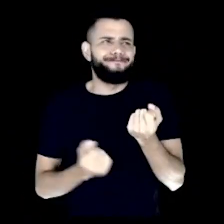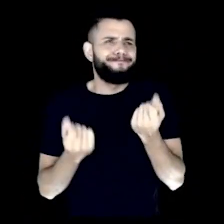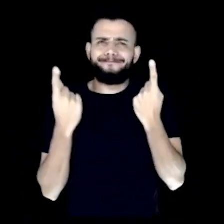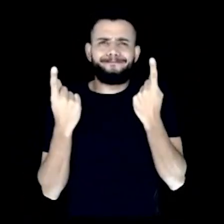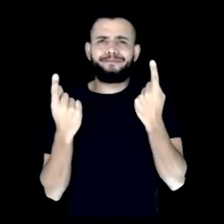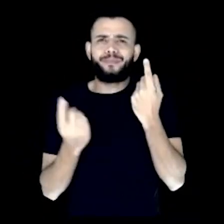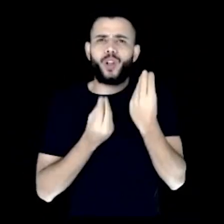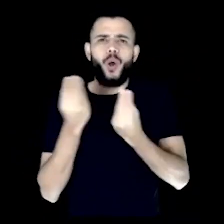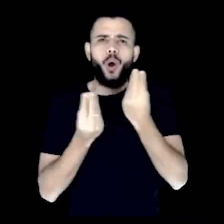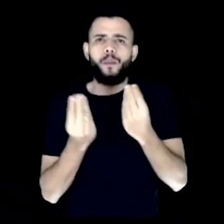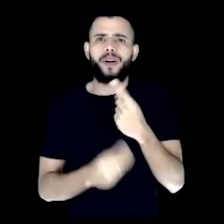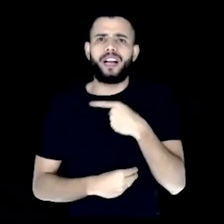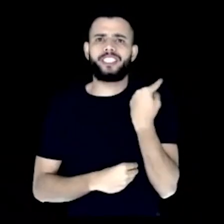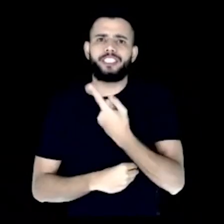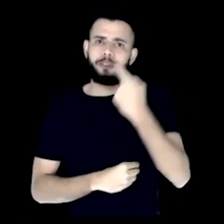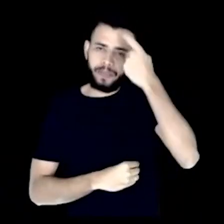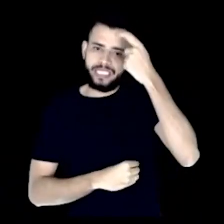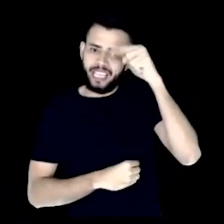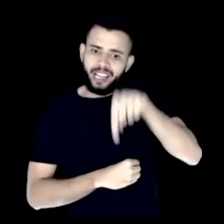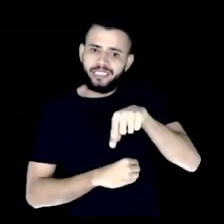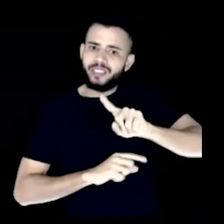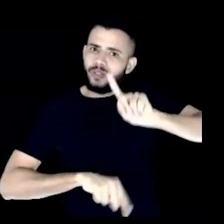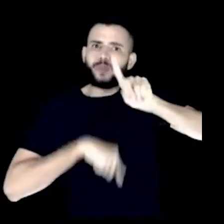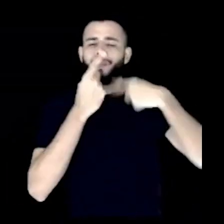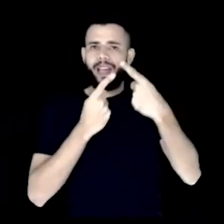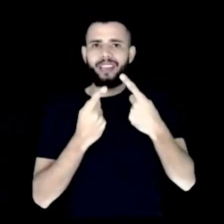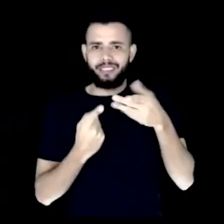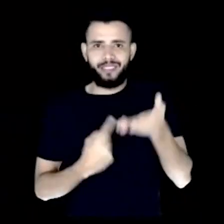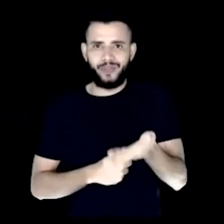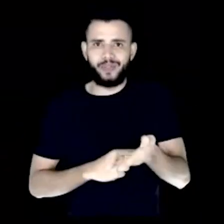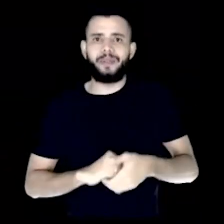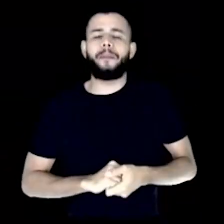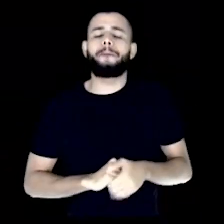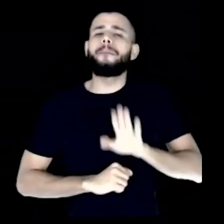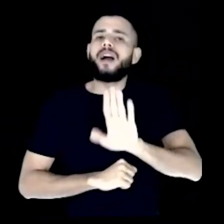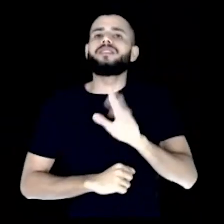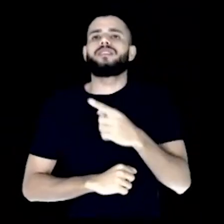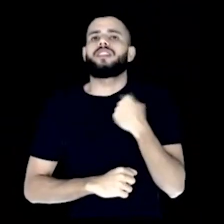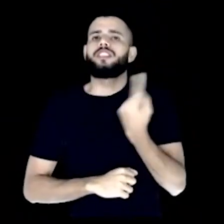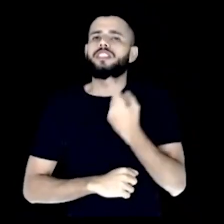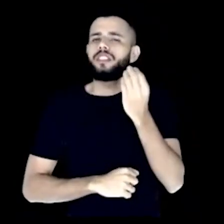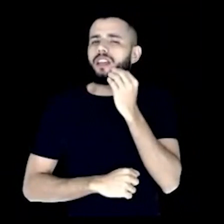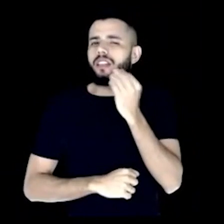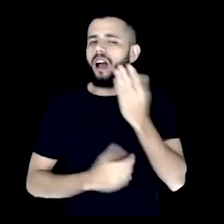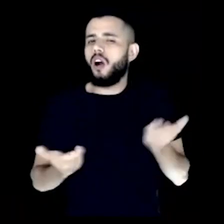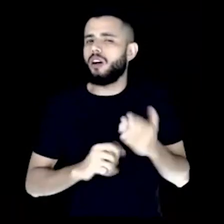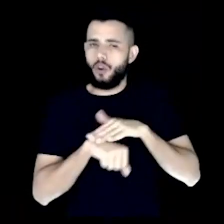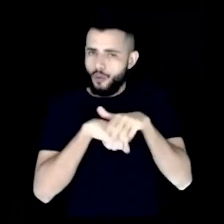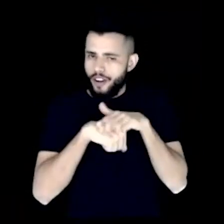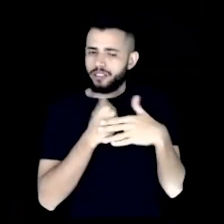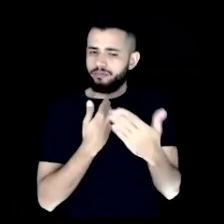parece meio... como é que a gente pode conceber qualquer tipo de distopia que supere isso, né? Mas vamos